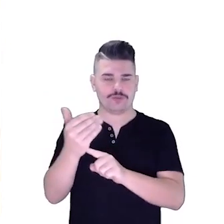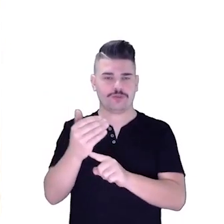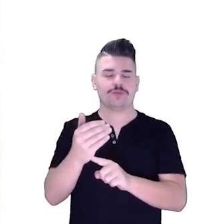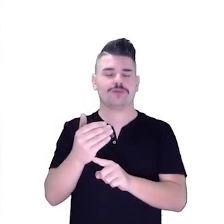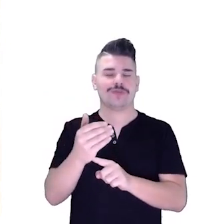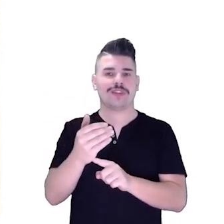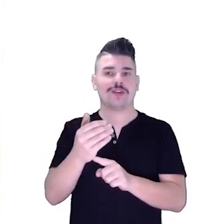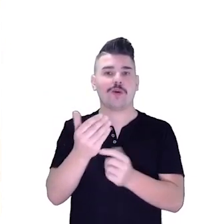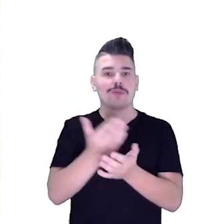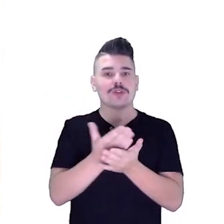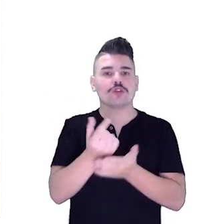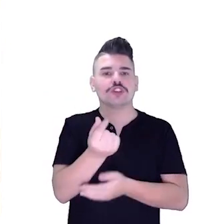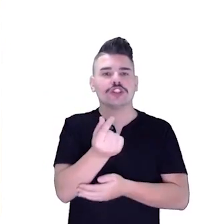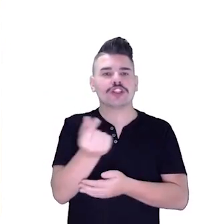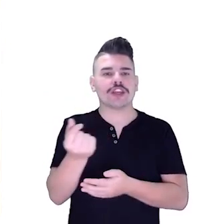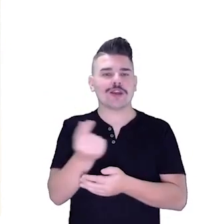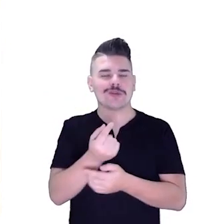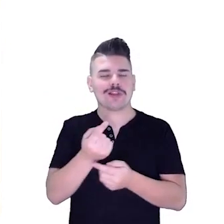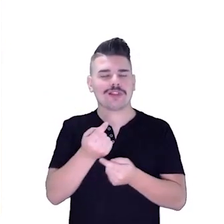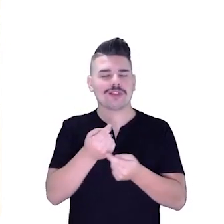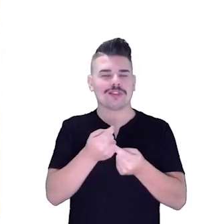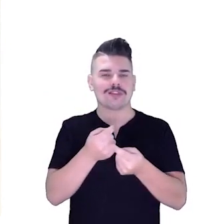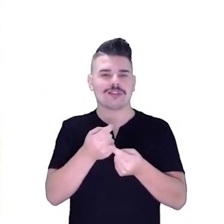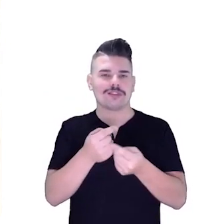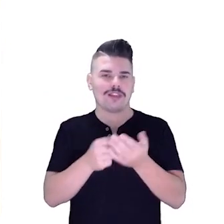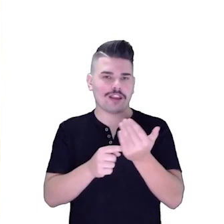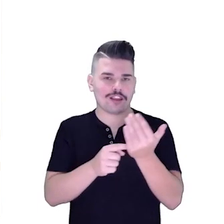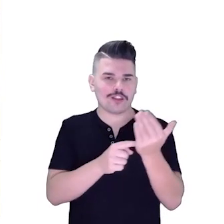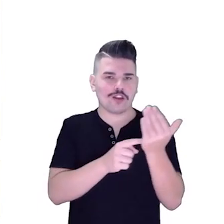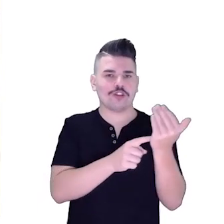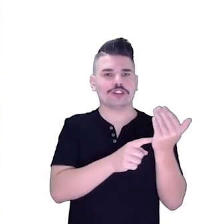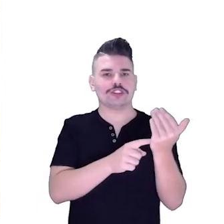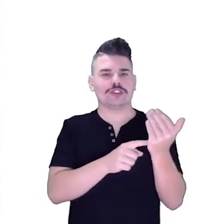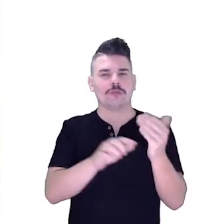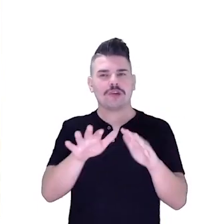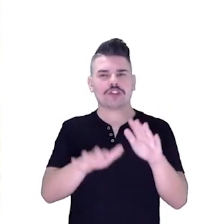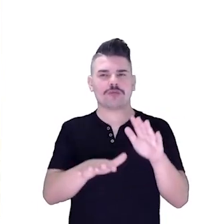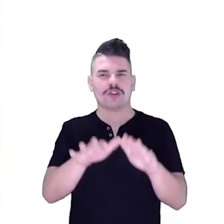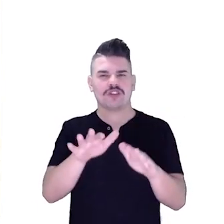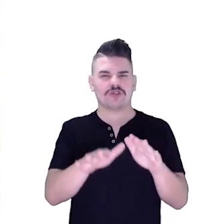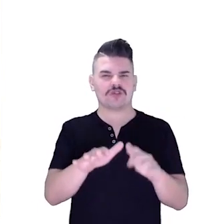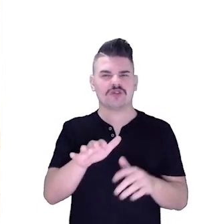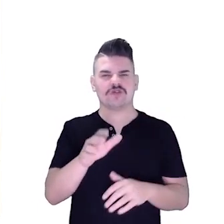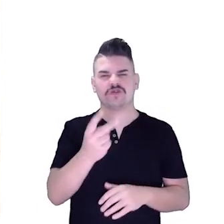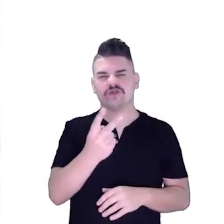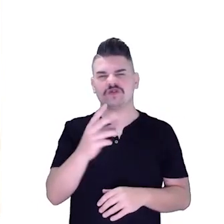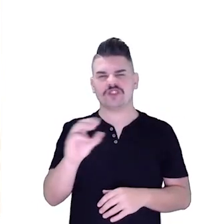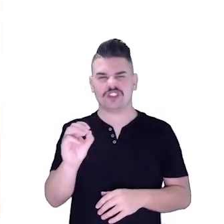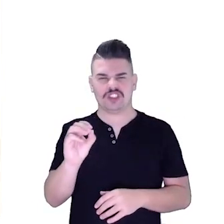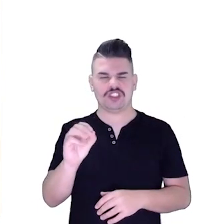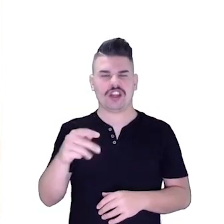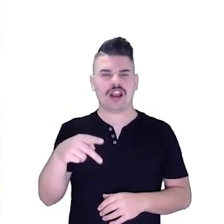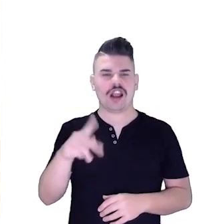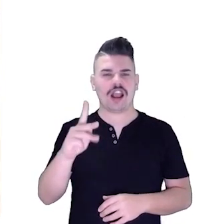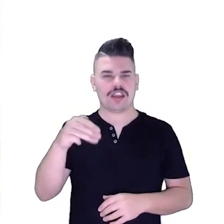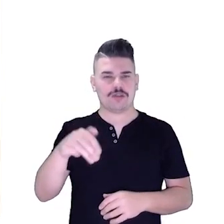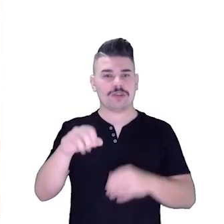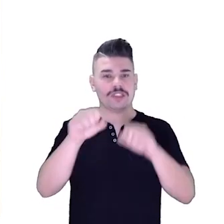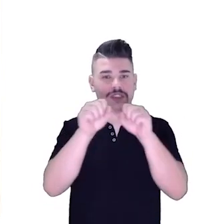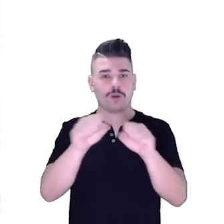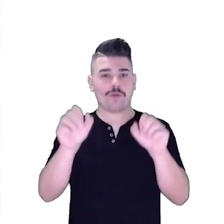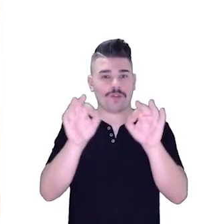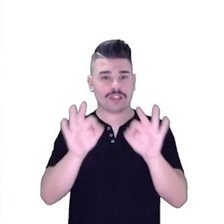Então, todas essas companhias de tecnologia que estavam a poucos quilômetros ao sul de São Francisco, 20 quilômetros ao sul